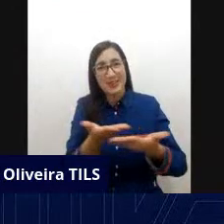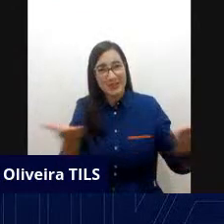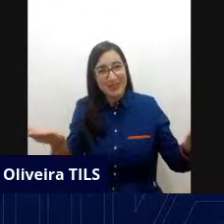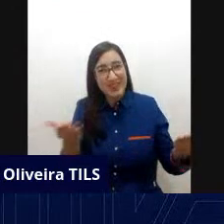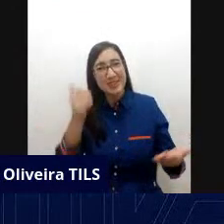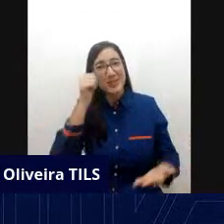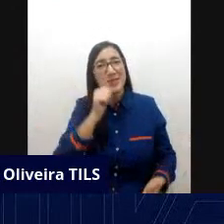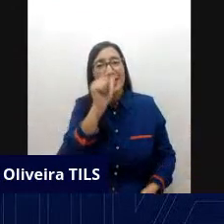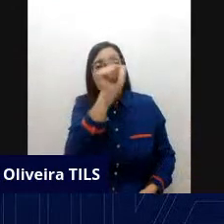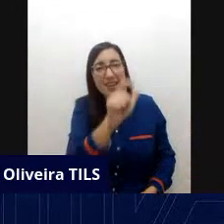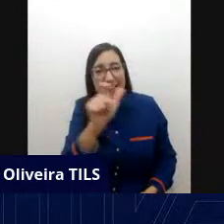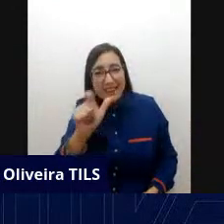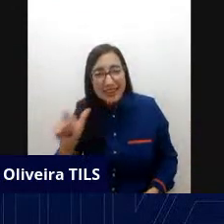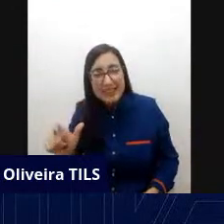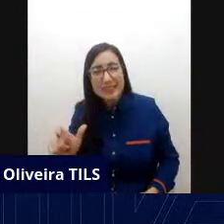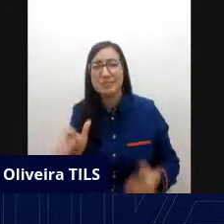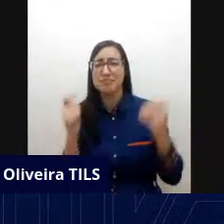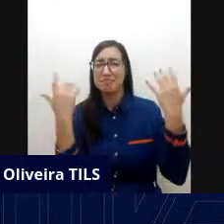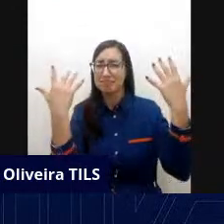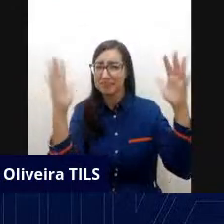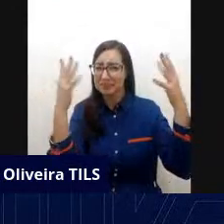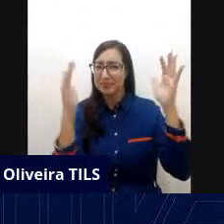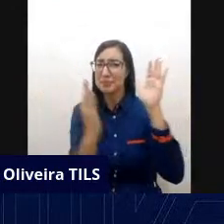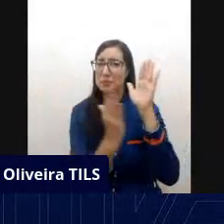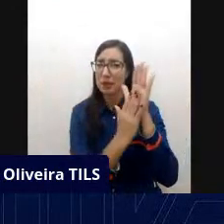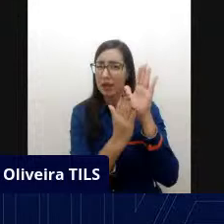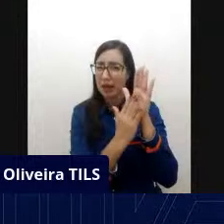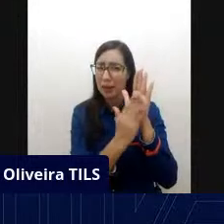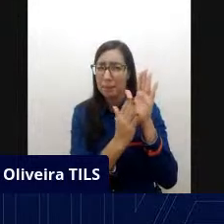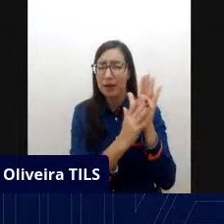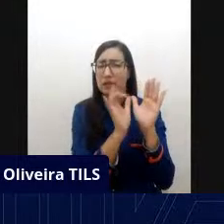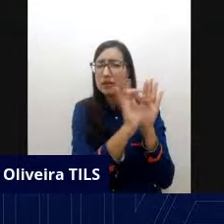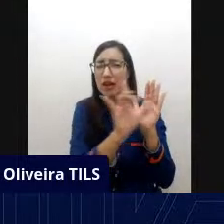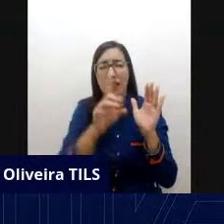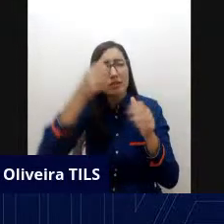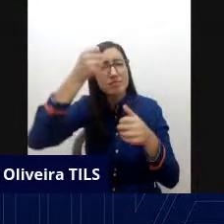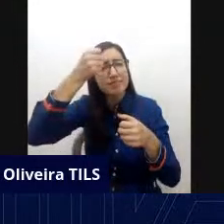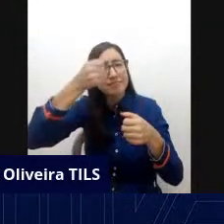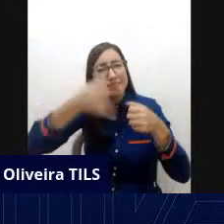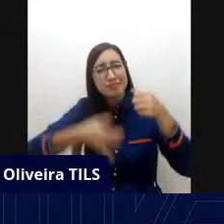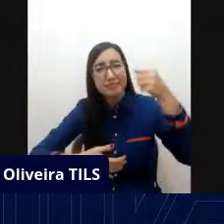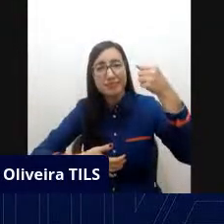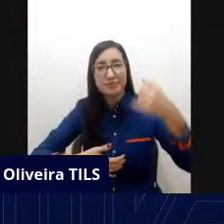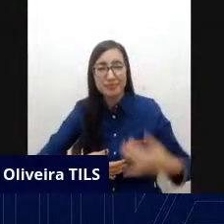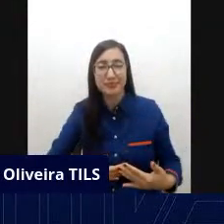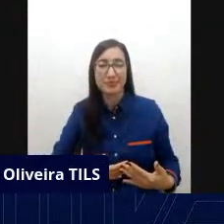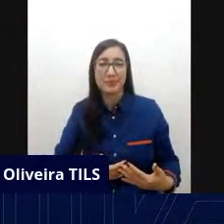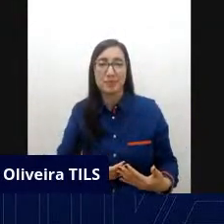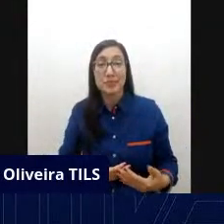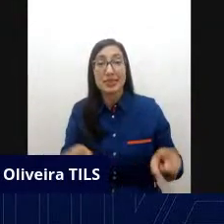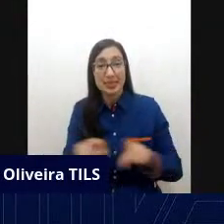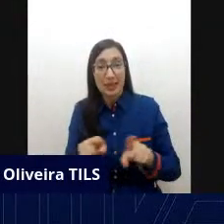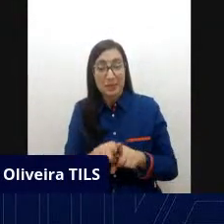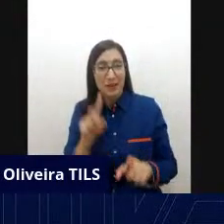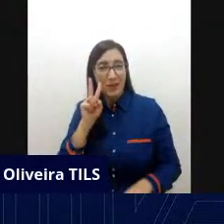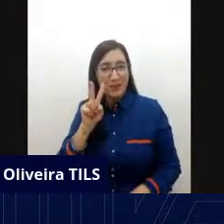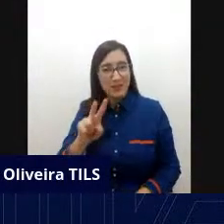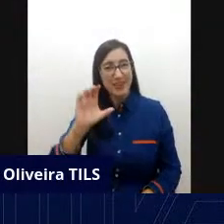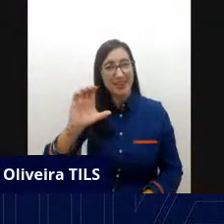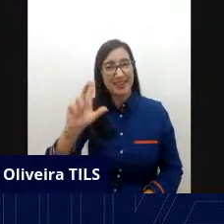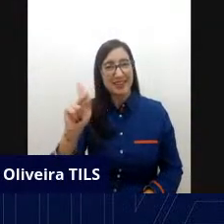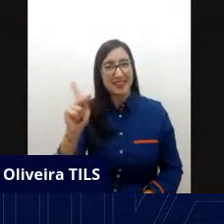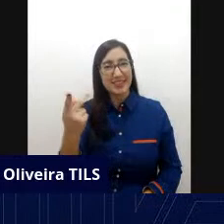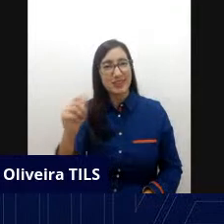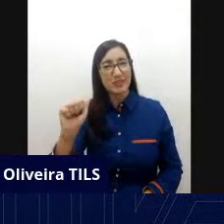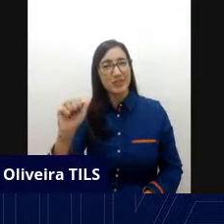ao convite, parabenizar pela explanação. E é isso, o pessoal está aqui no chat comentando bastante, a gente divulgou também a página do